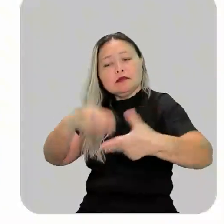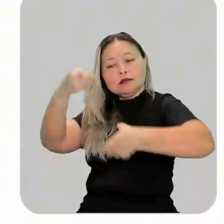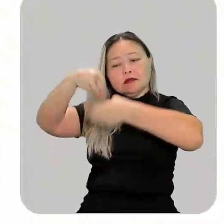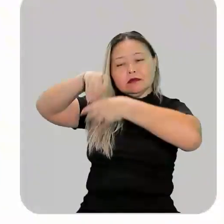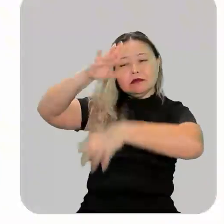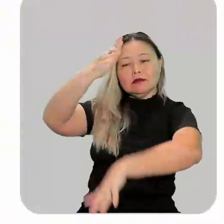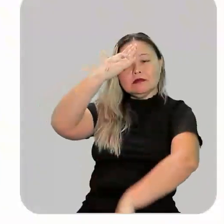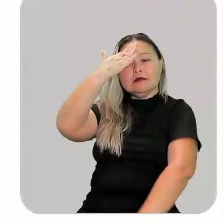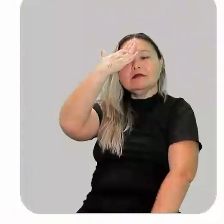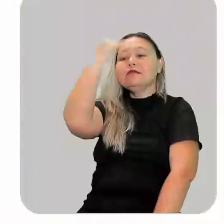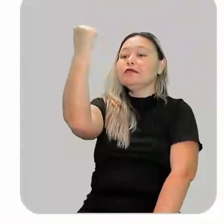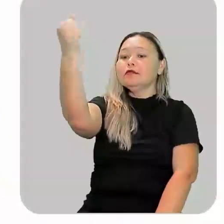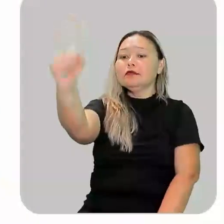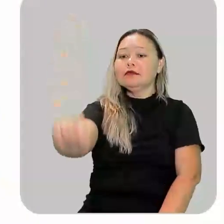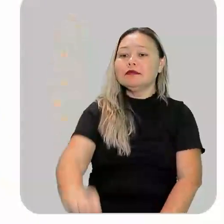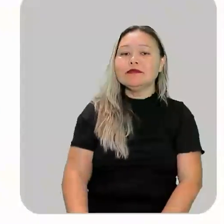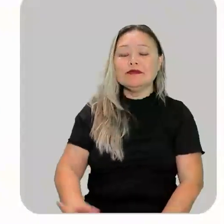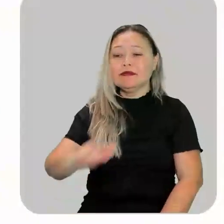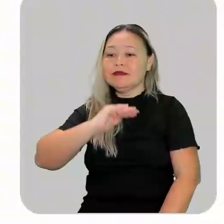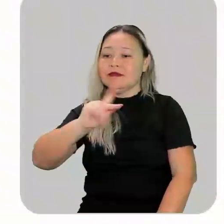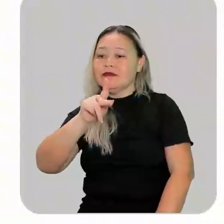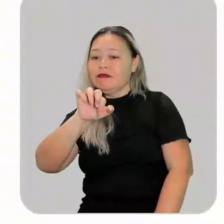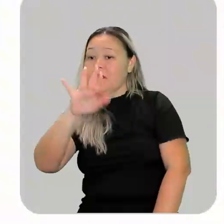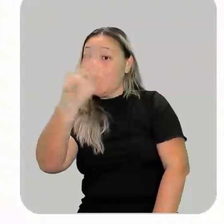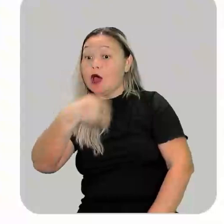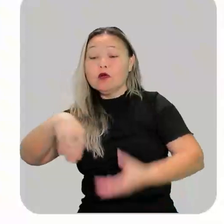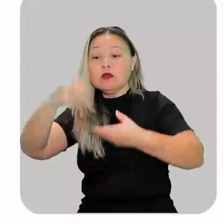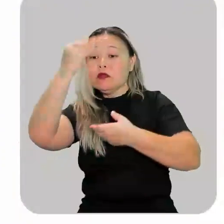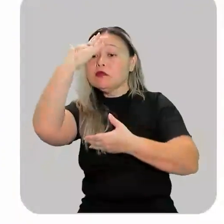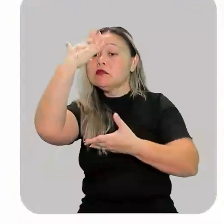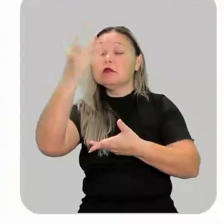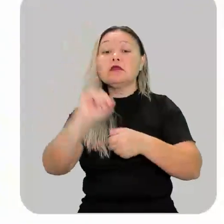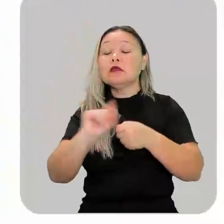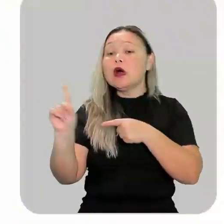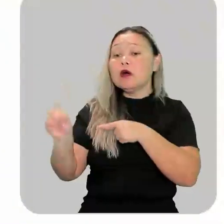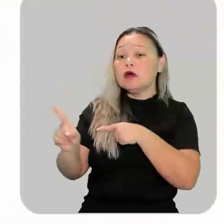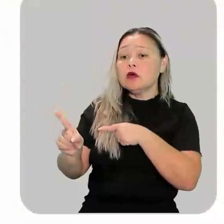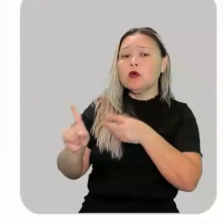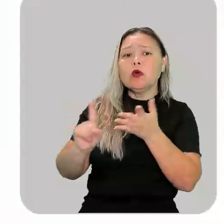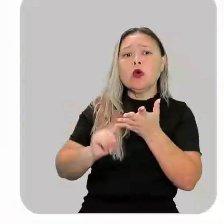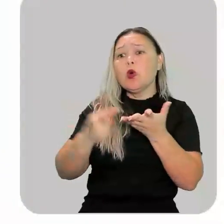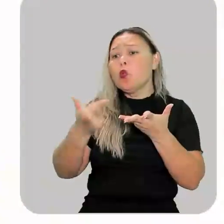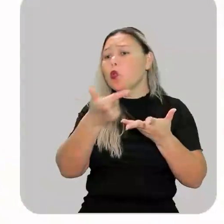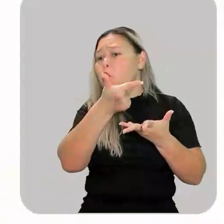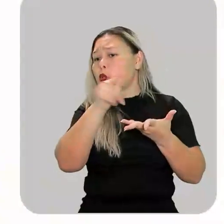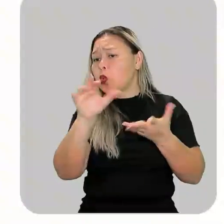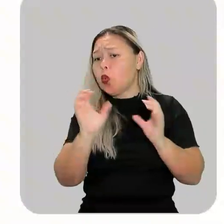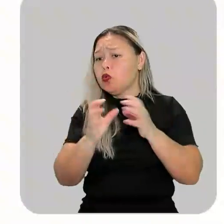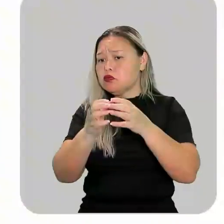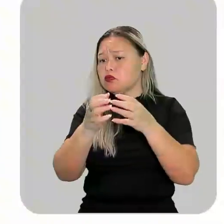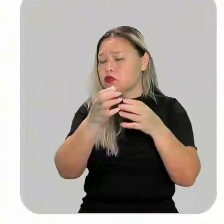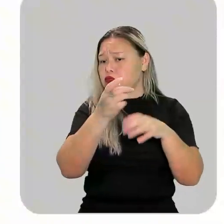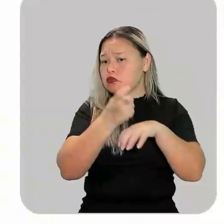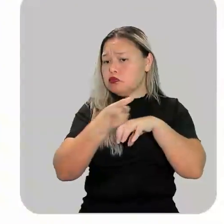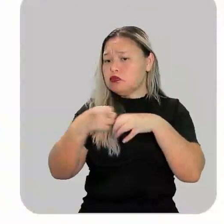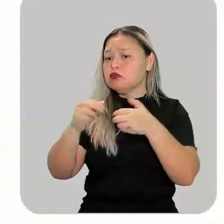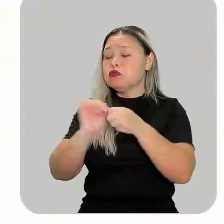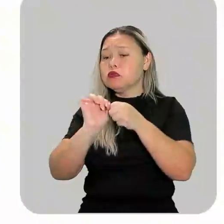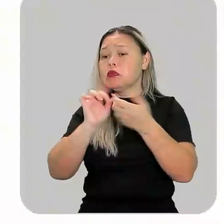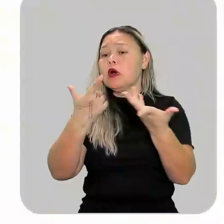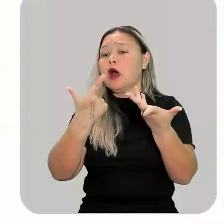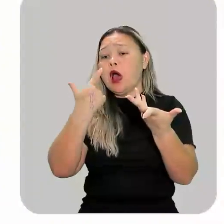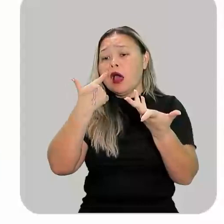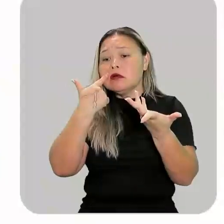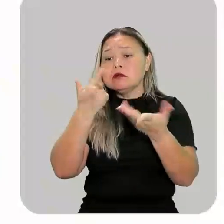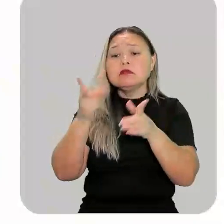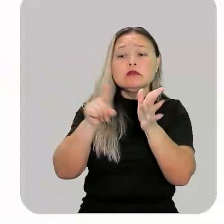no Vem em mim, planificação, que agora eu sei. Gente, a planificação tem de outros sólidos também, então vale a pena você ir